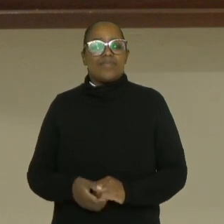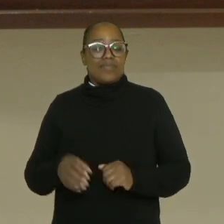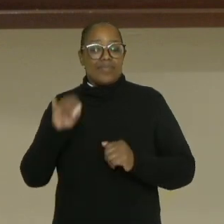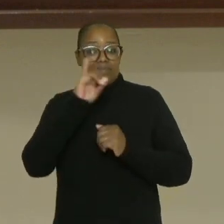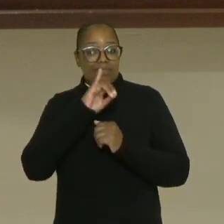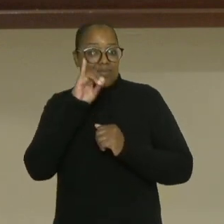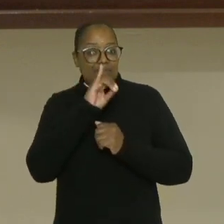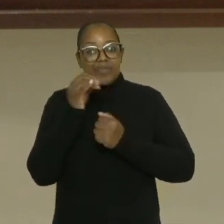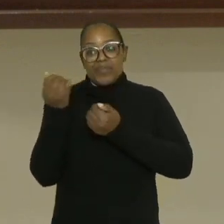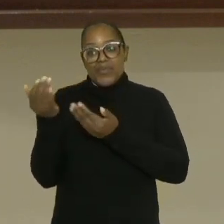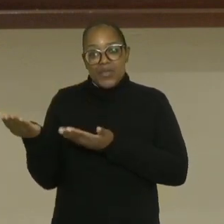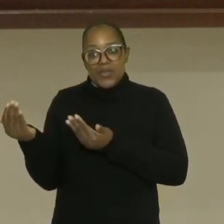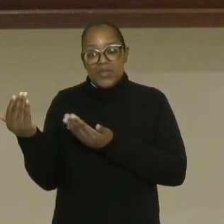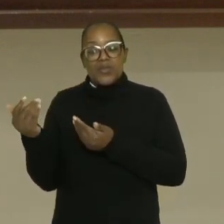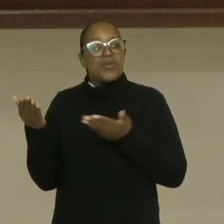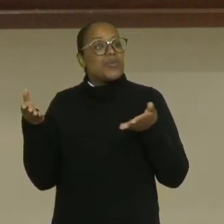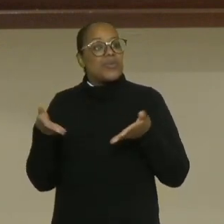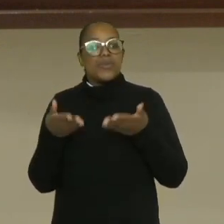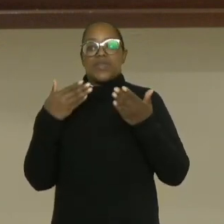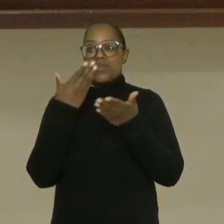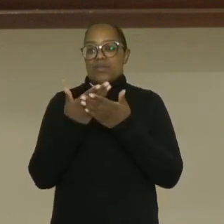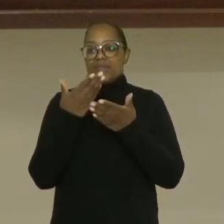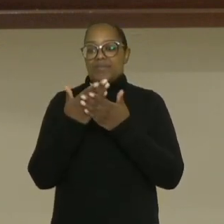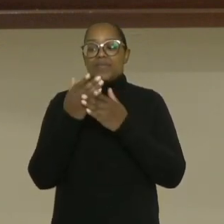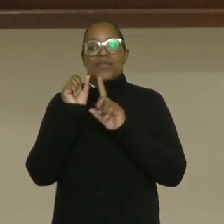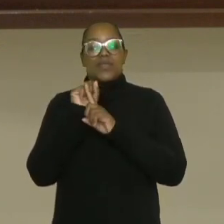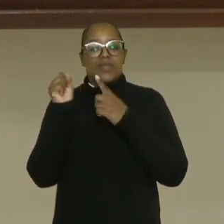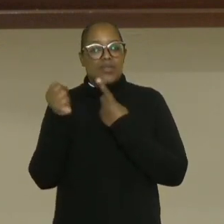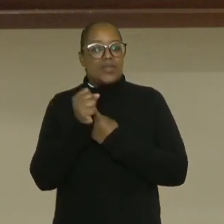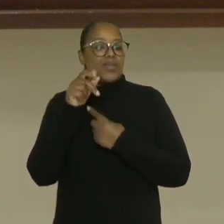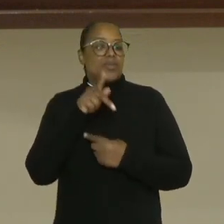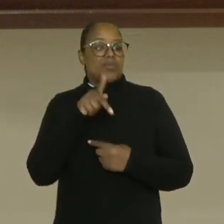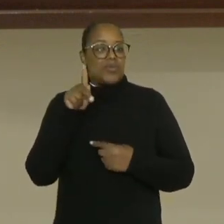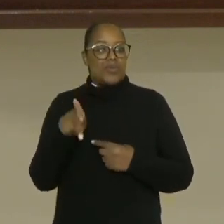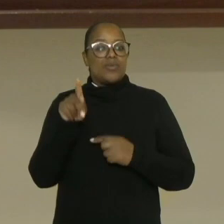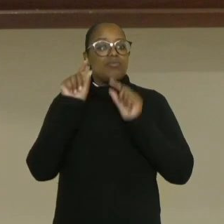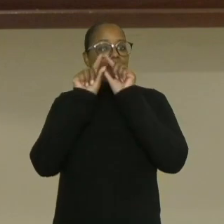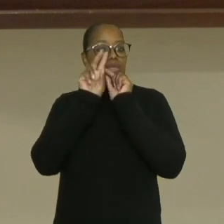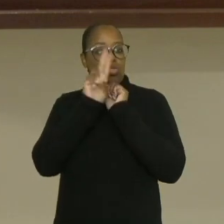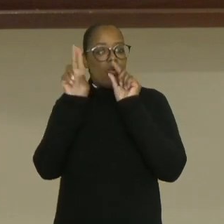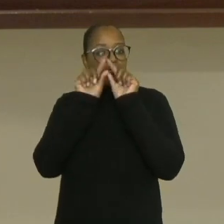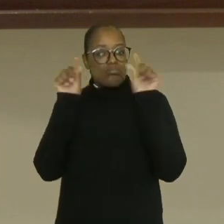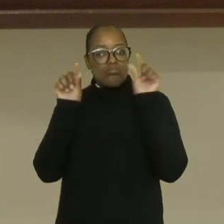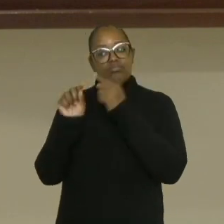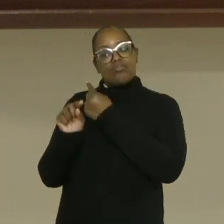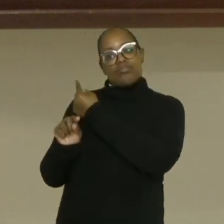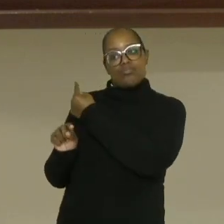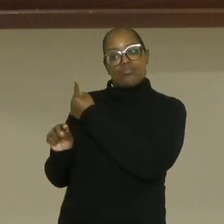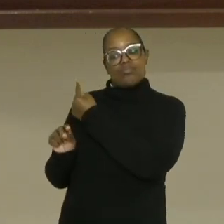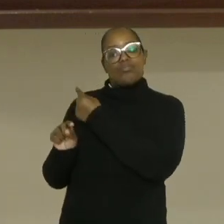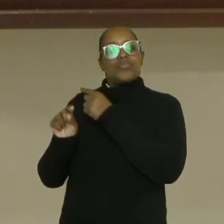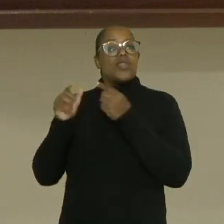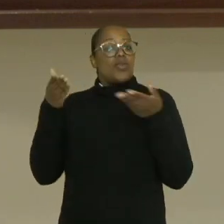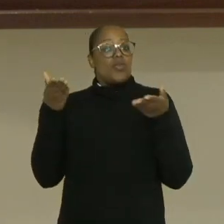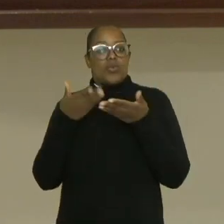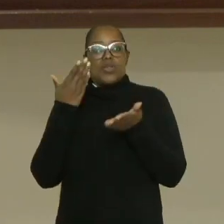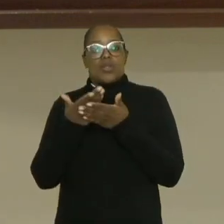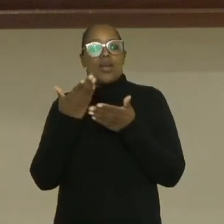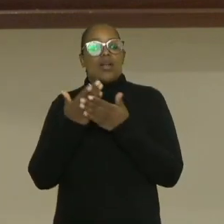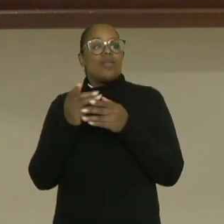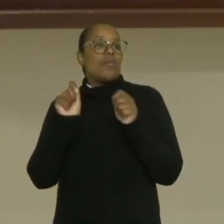Olá, jovens! Vamos para a nossa aula de Sociologia. Eu sou a professora Aline e nessa aula nós vamos falar sobre